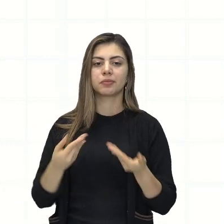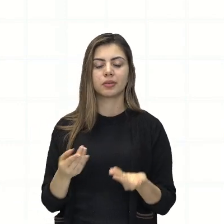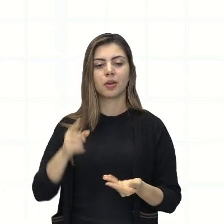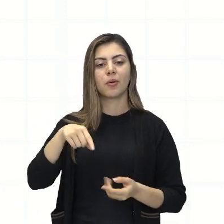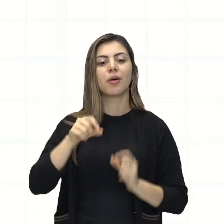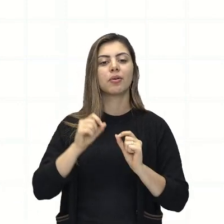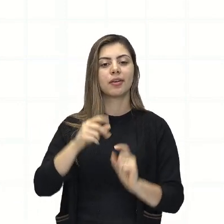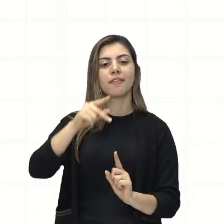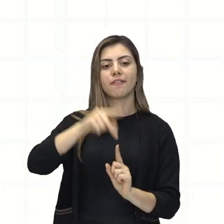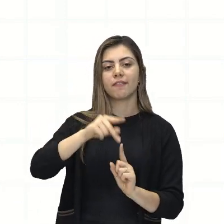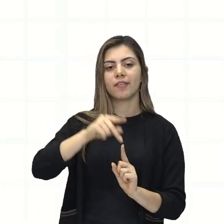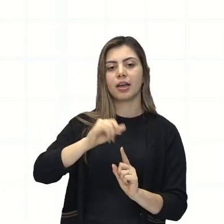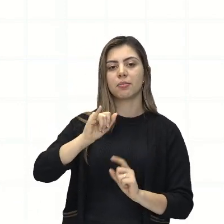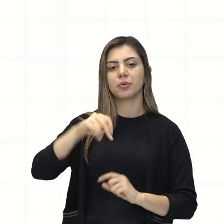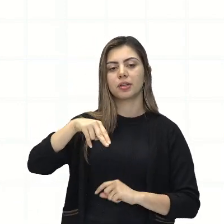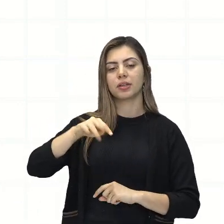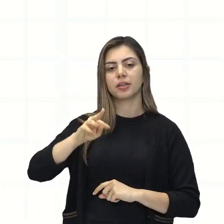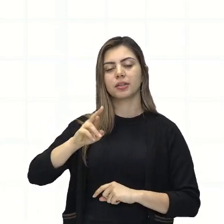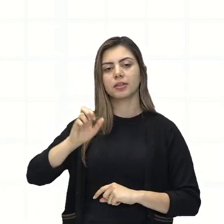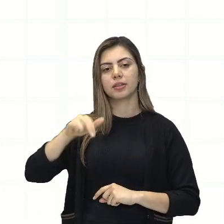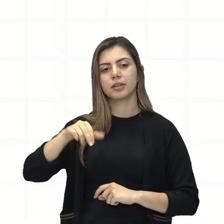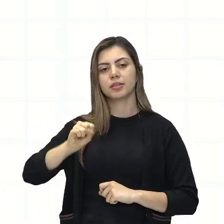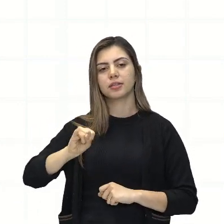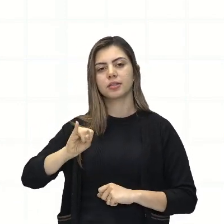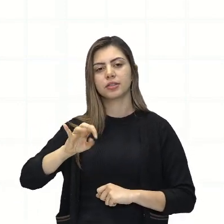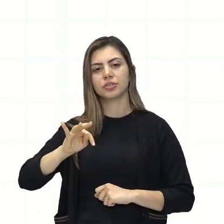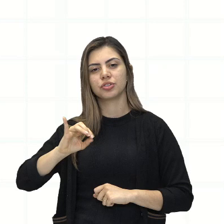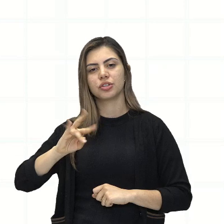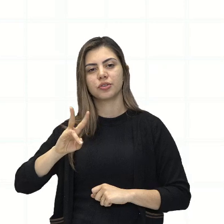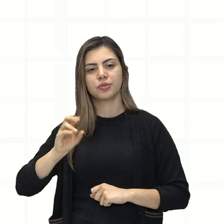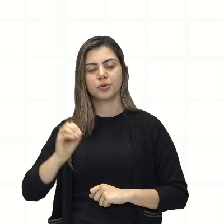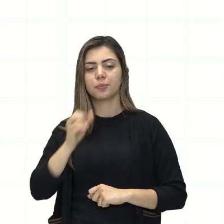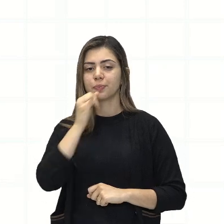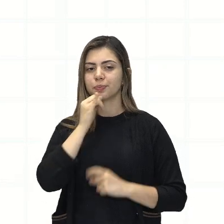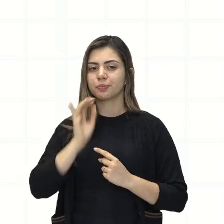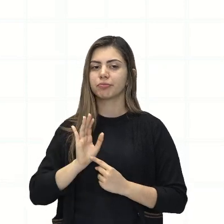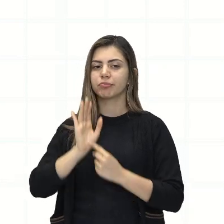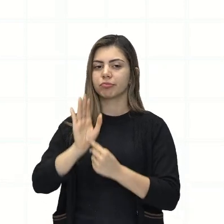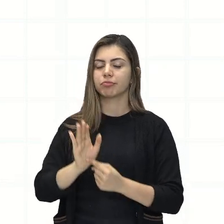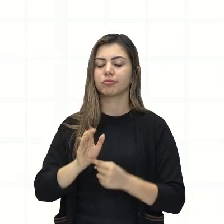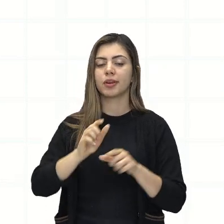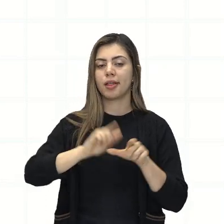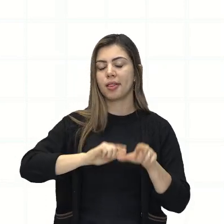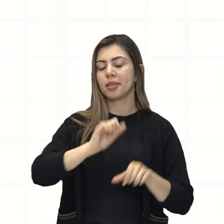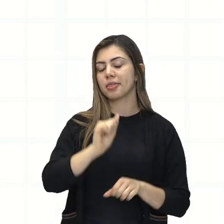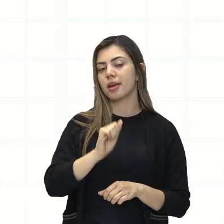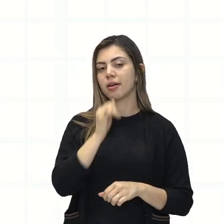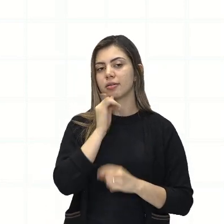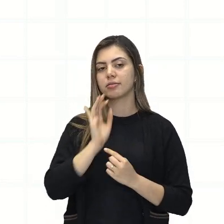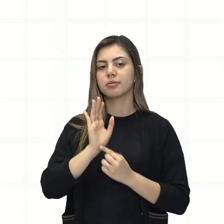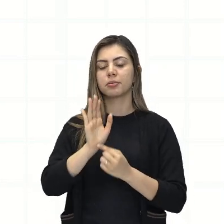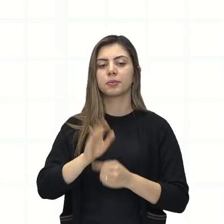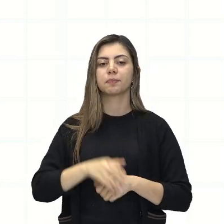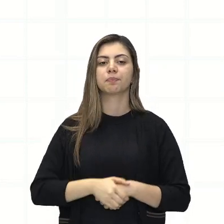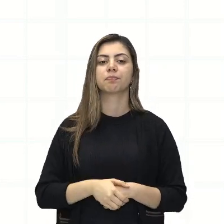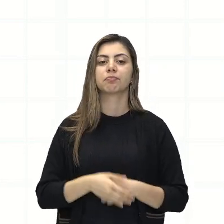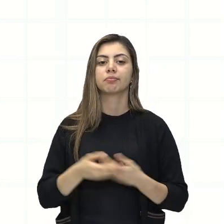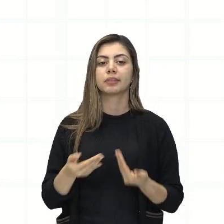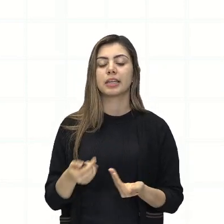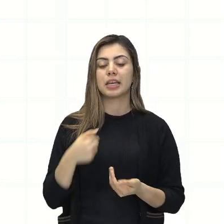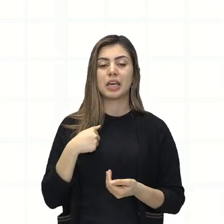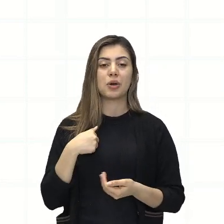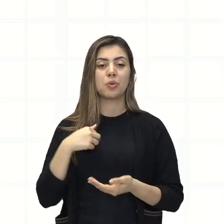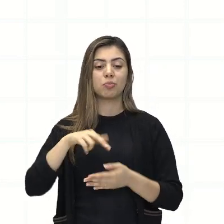verbos intransitivos. Olha o primeiro exemplo aqui. Vou colocar. Exemplo A.